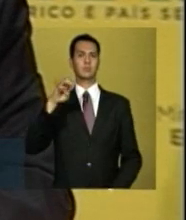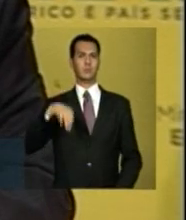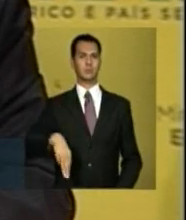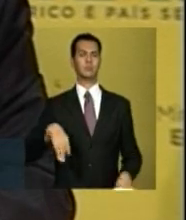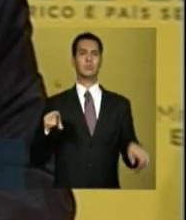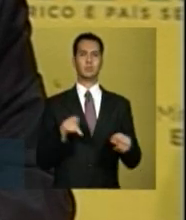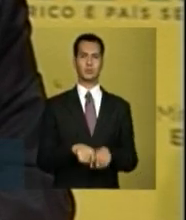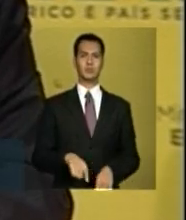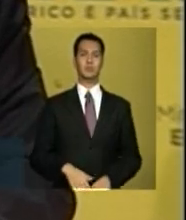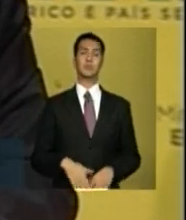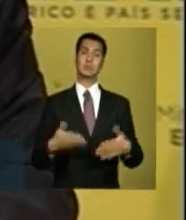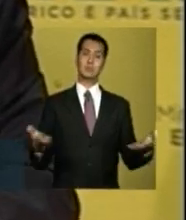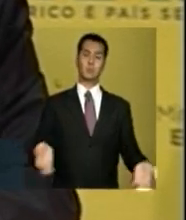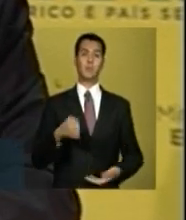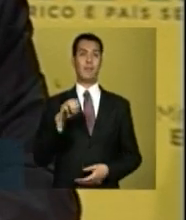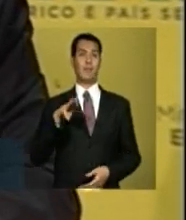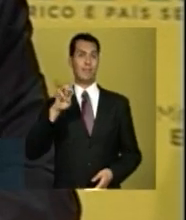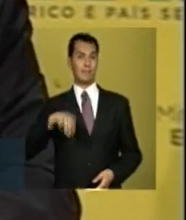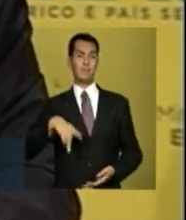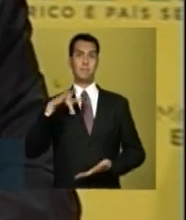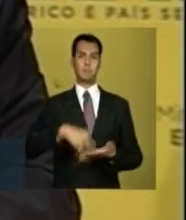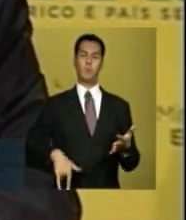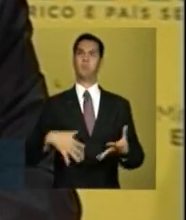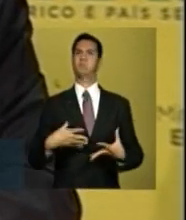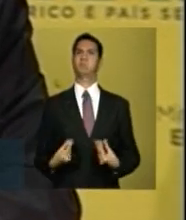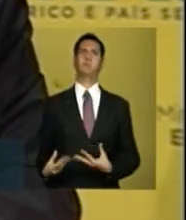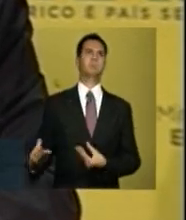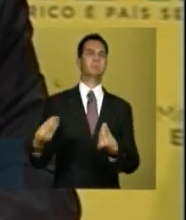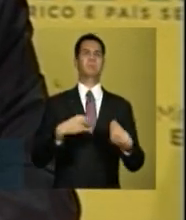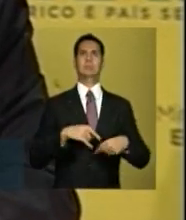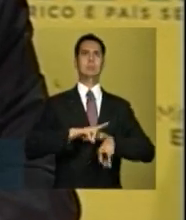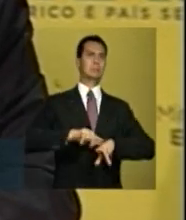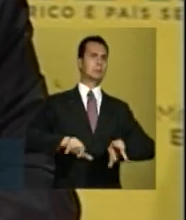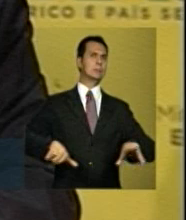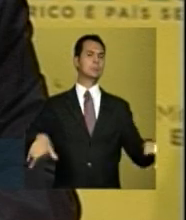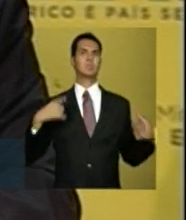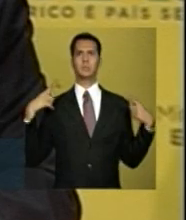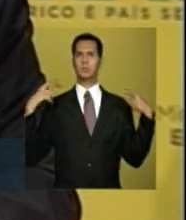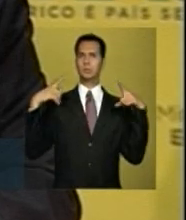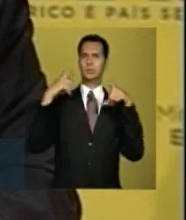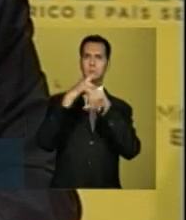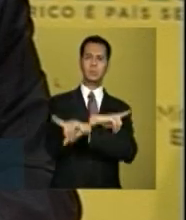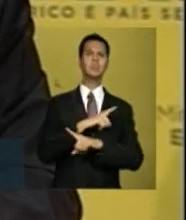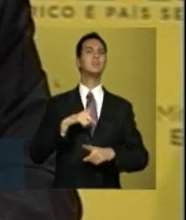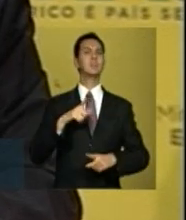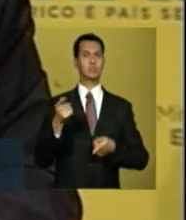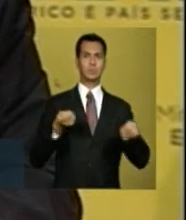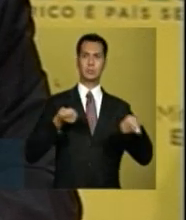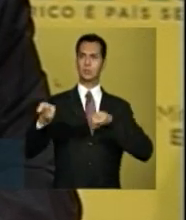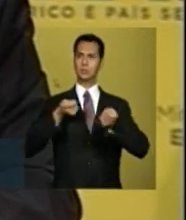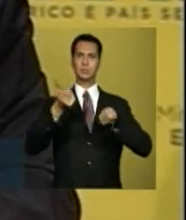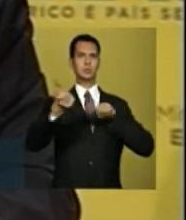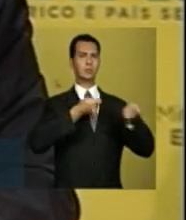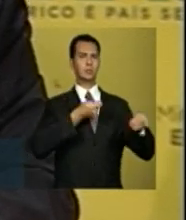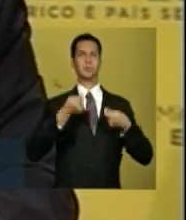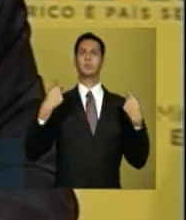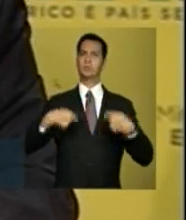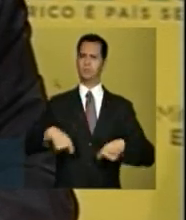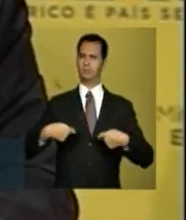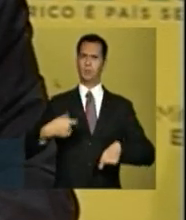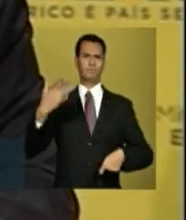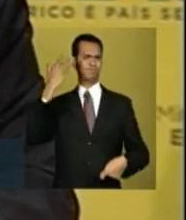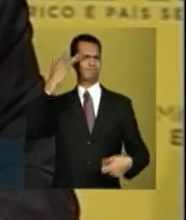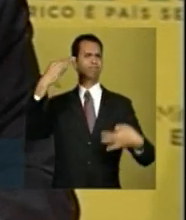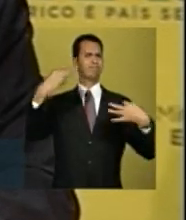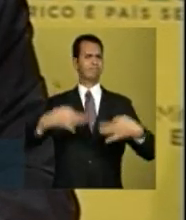portanto é uma operação extremamente complexa Exige uma gestão muito eficiente e no